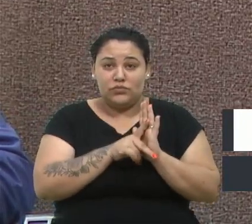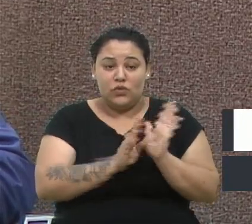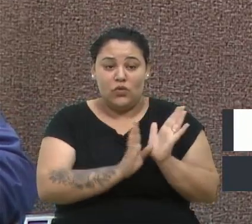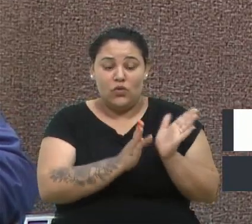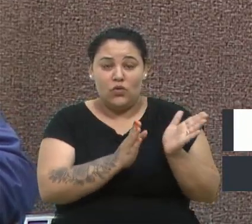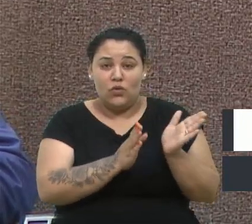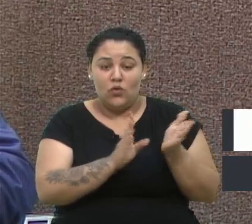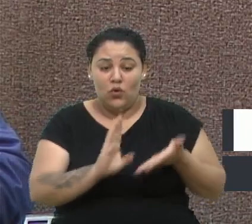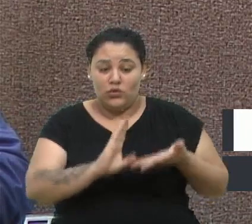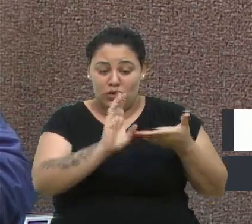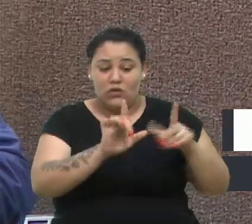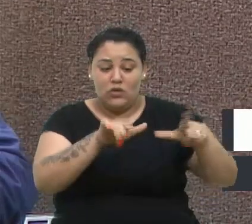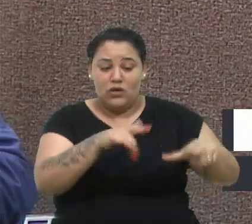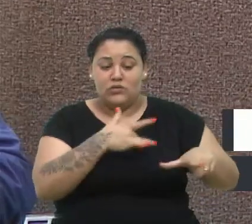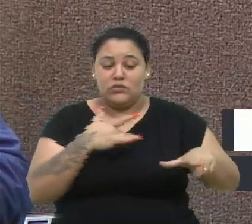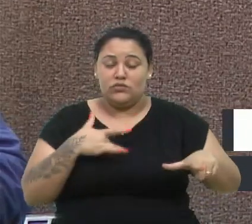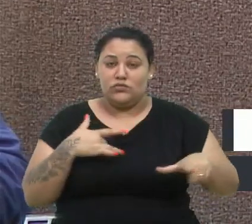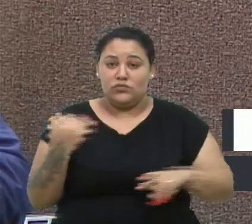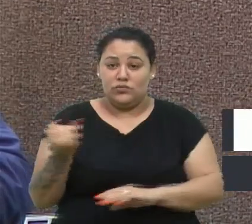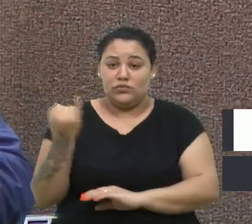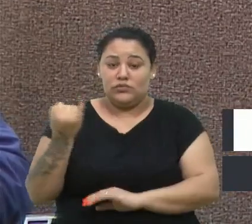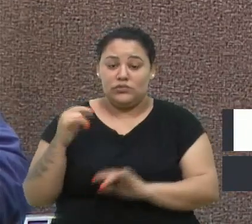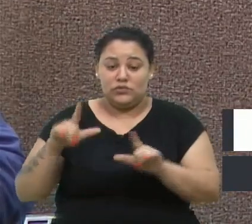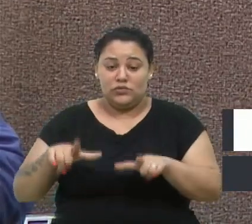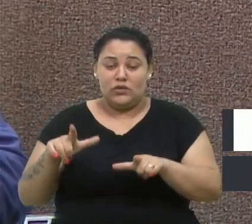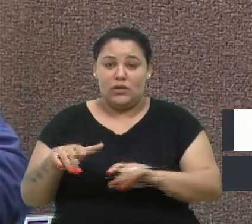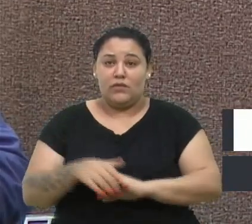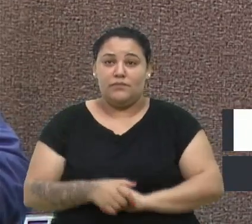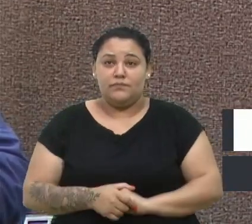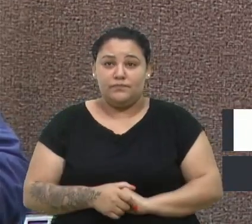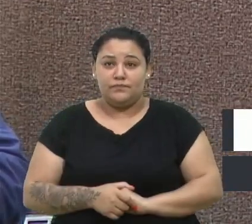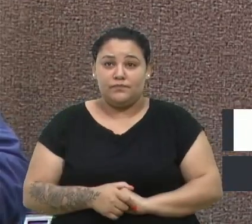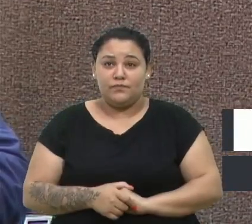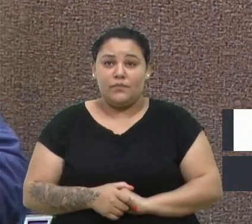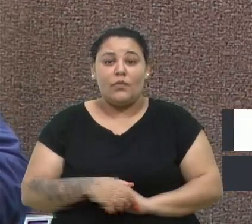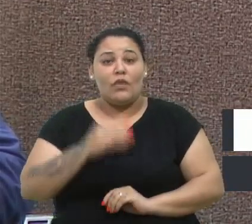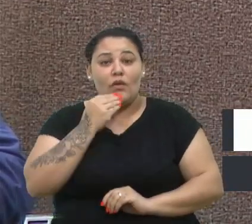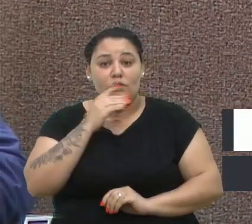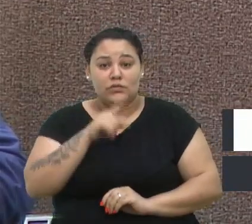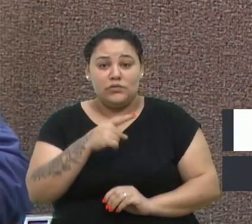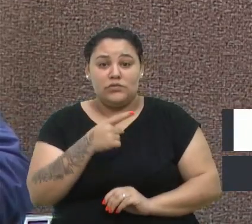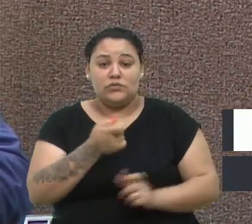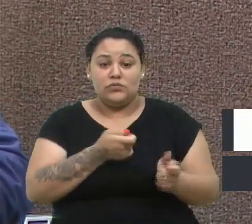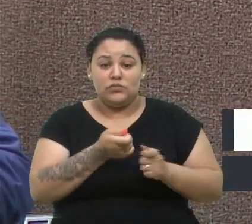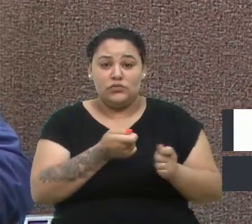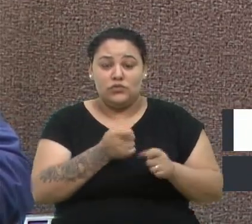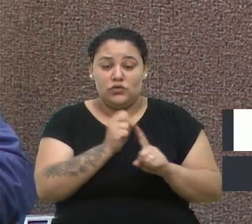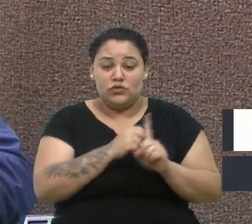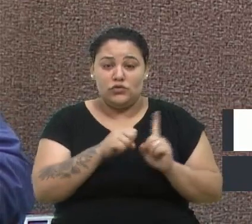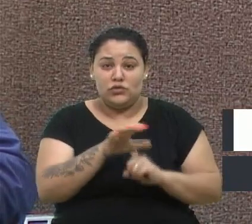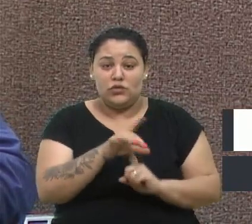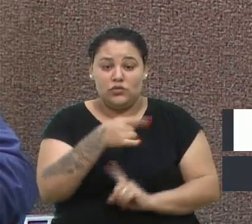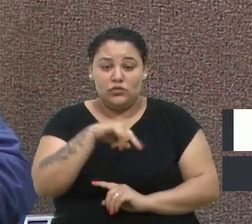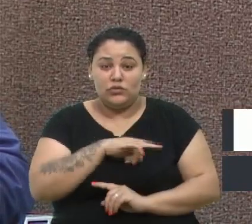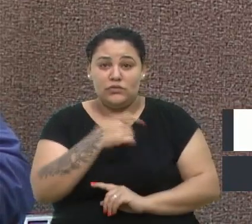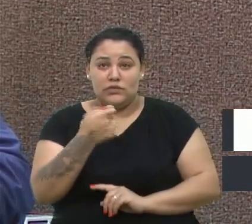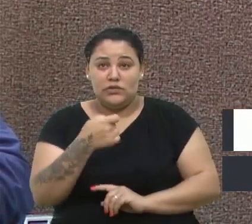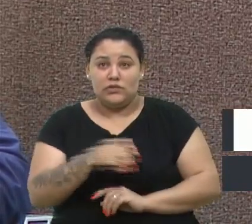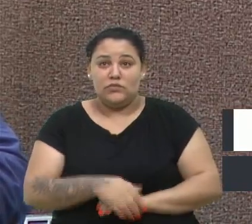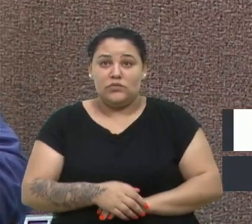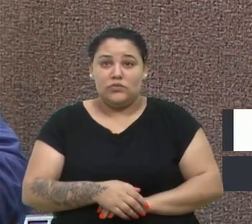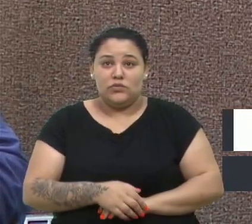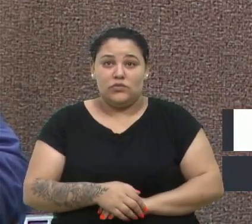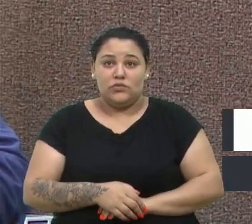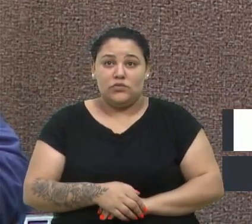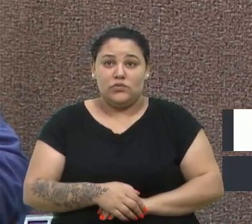A importância dos conselhos locais de saúde. Evidentemente, esse é o controle social que a gente precisa. Começou ali, a sugestão